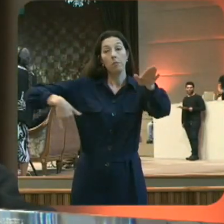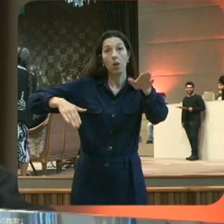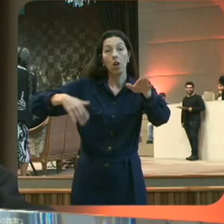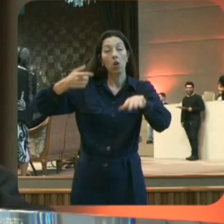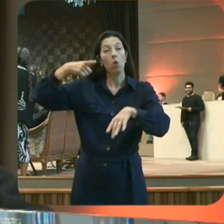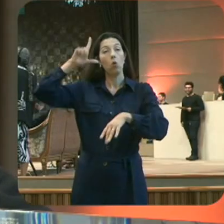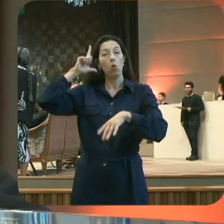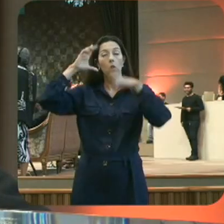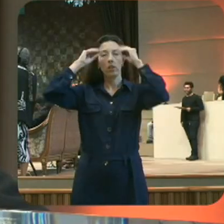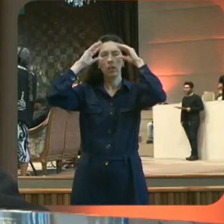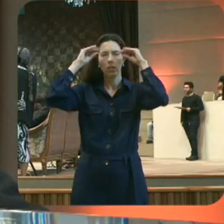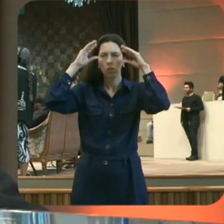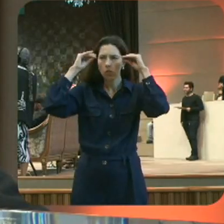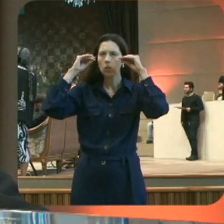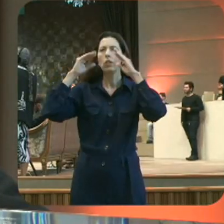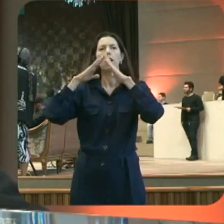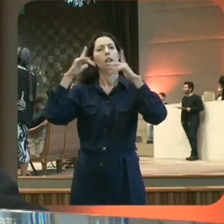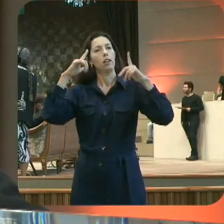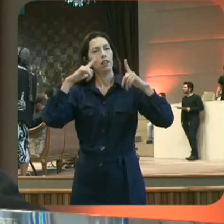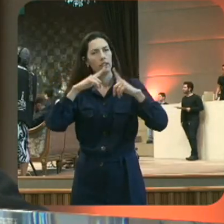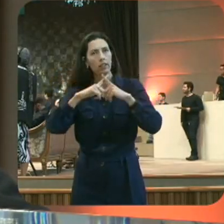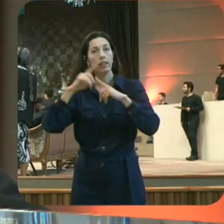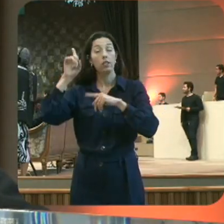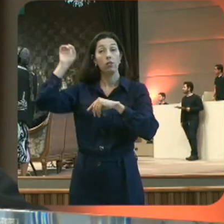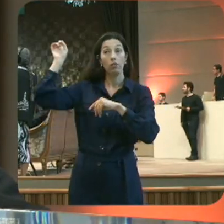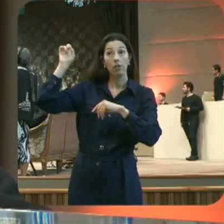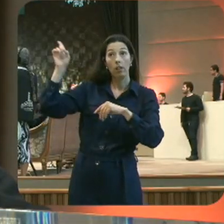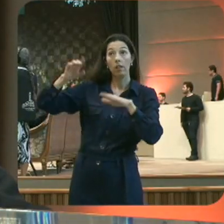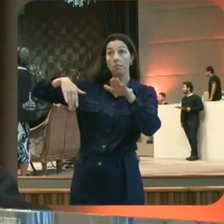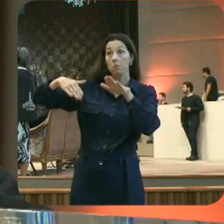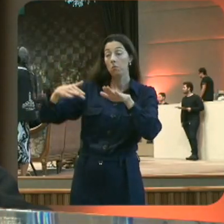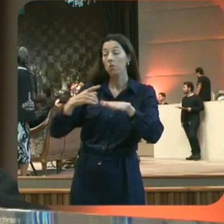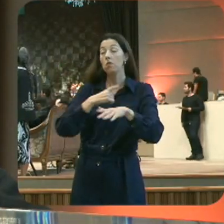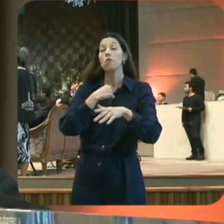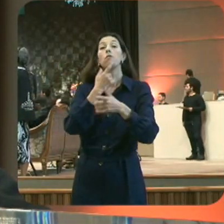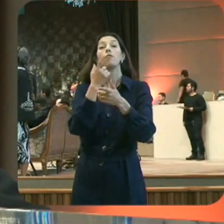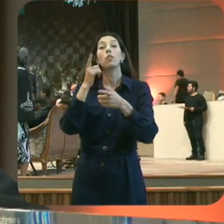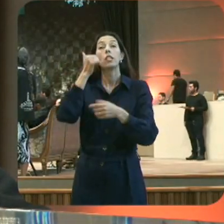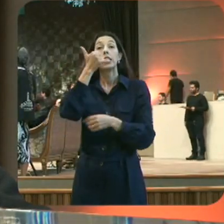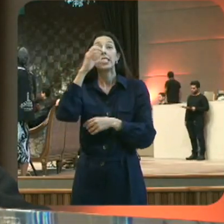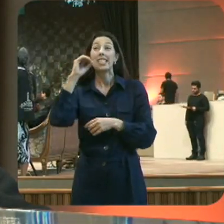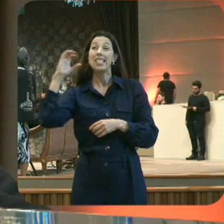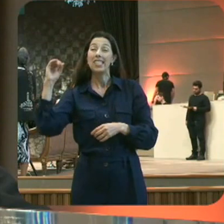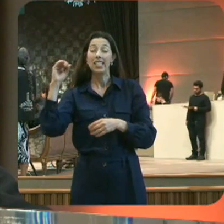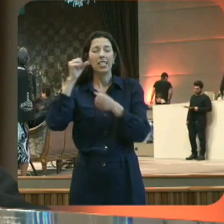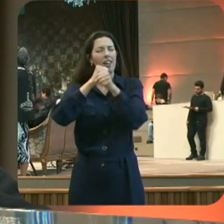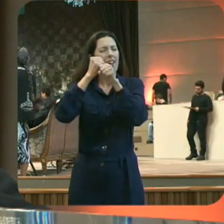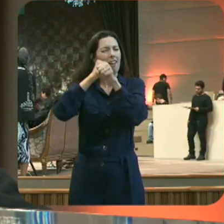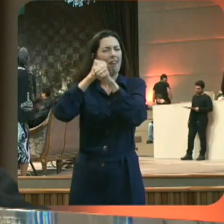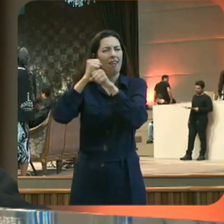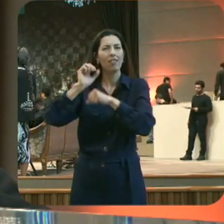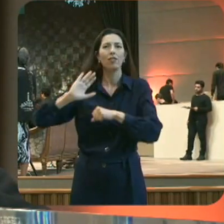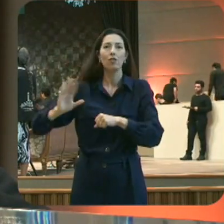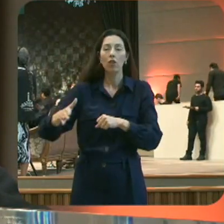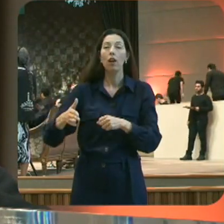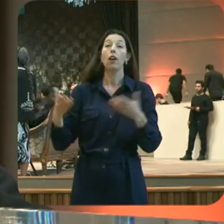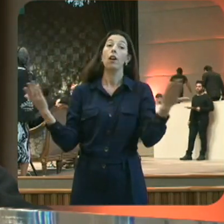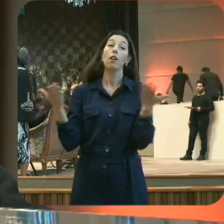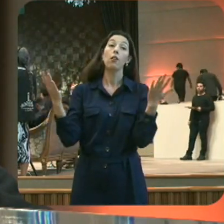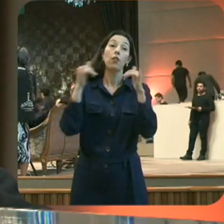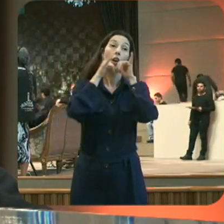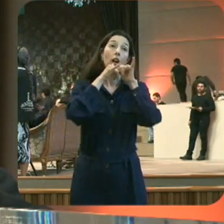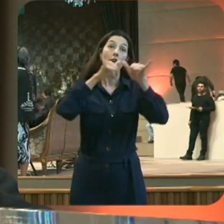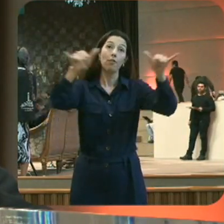noite pregando, e pelo centenário daquela igreja, uma igreja centenária, e eles pediram que eu trouxesse aqui